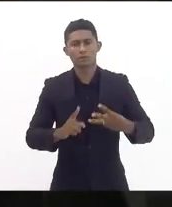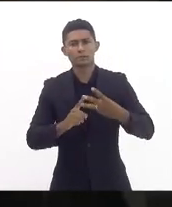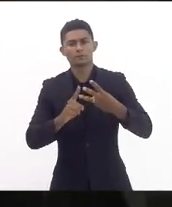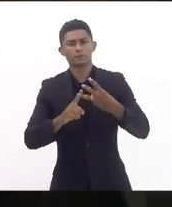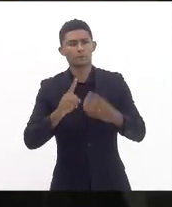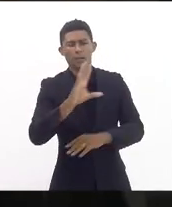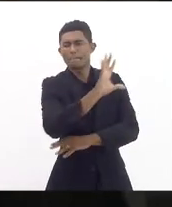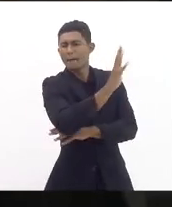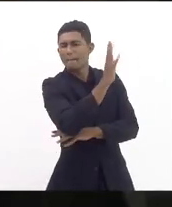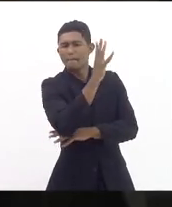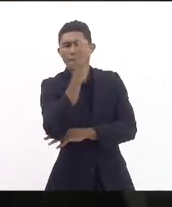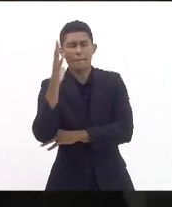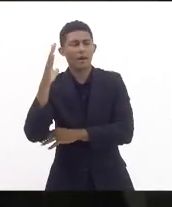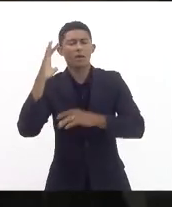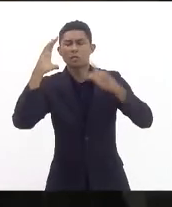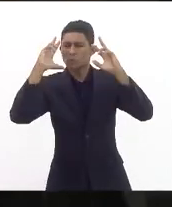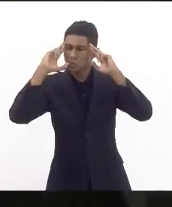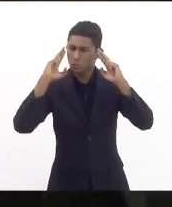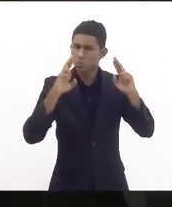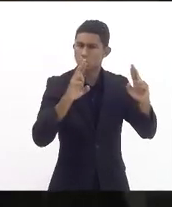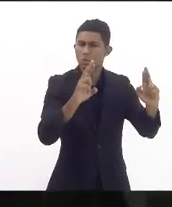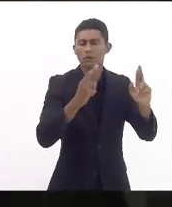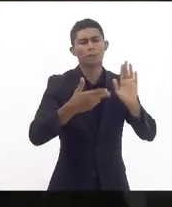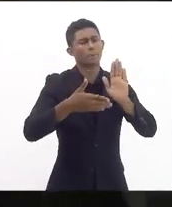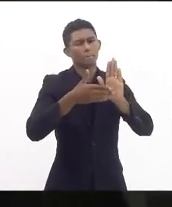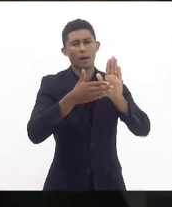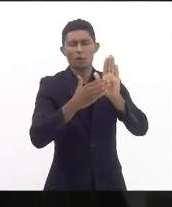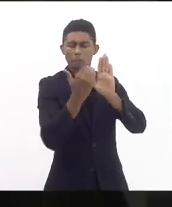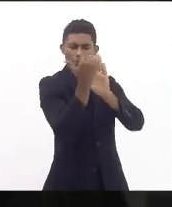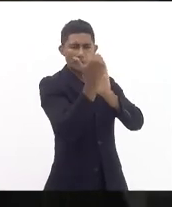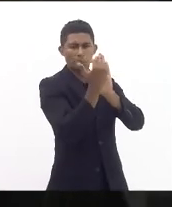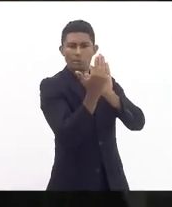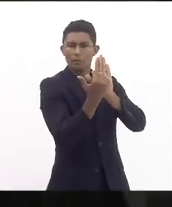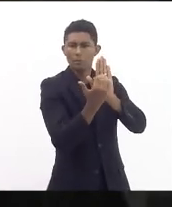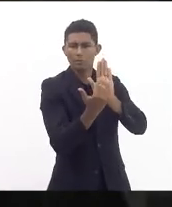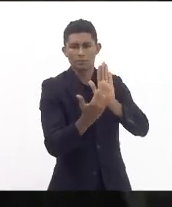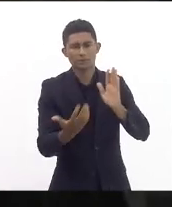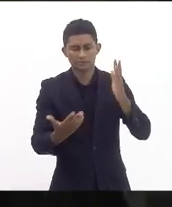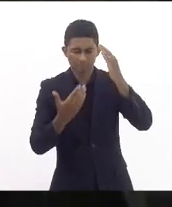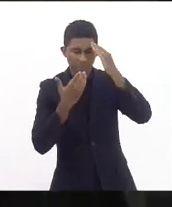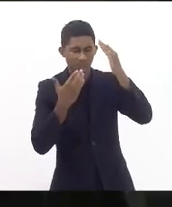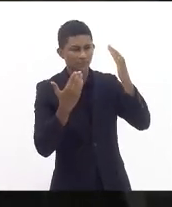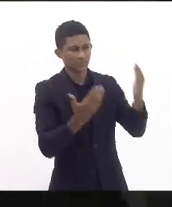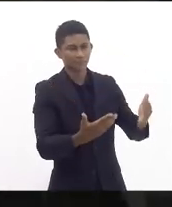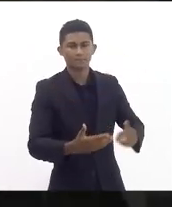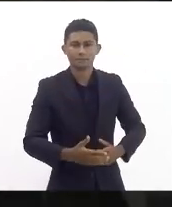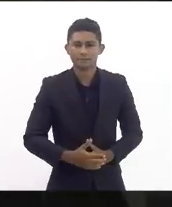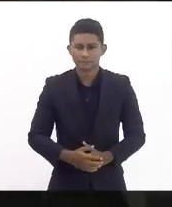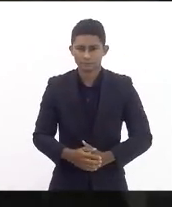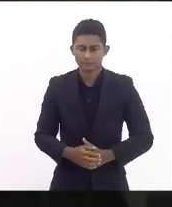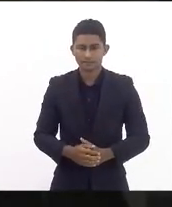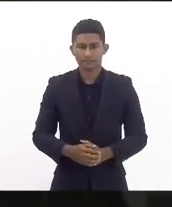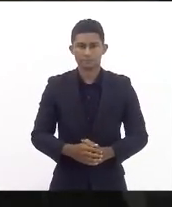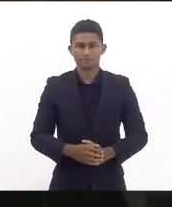gente a todas as faltas que são caras a todos nós muito obrigado sábias